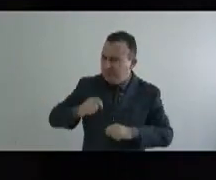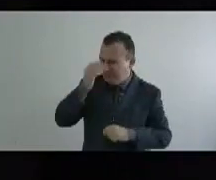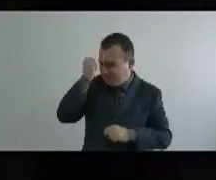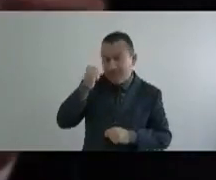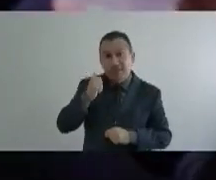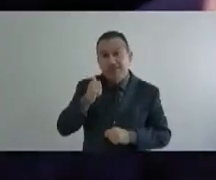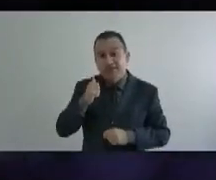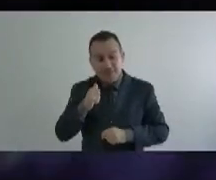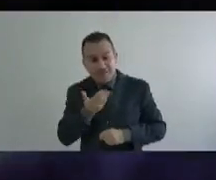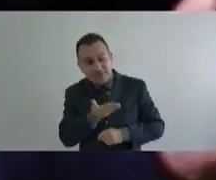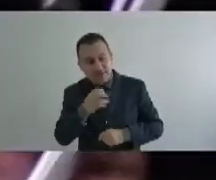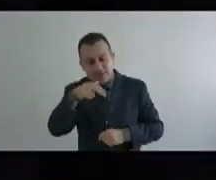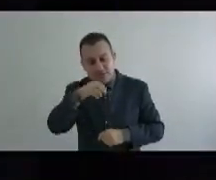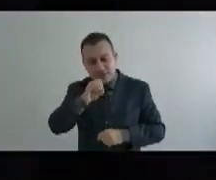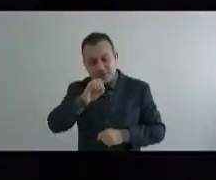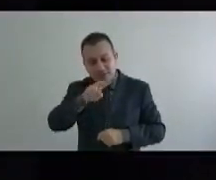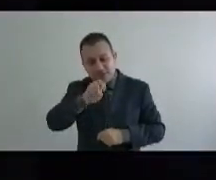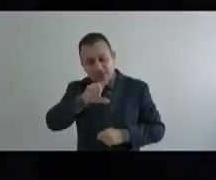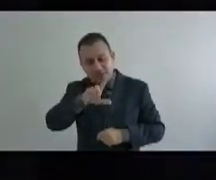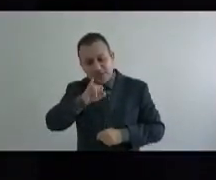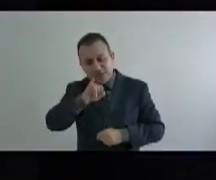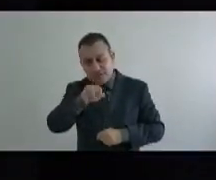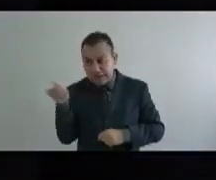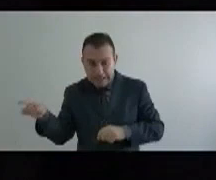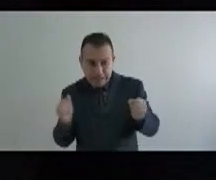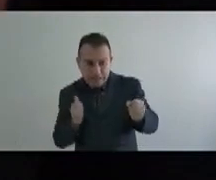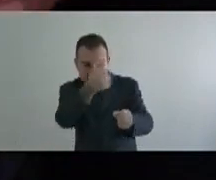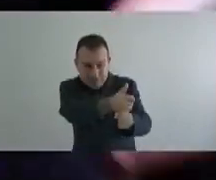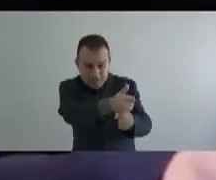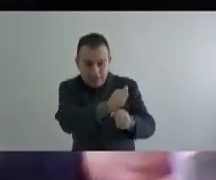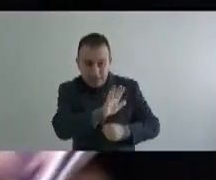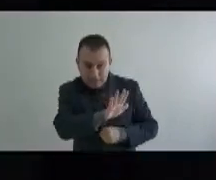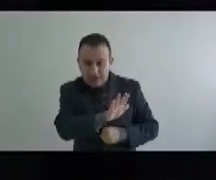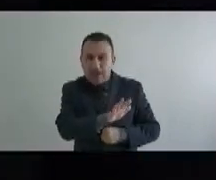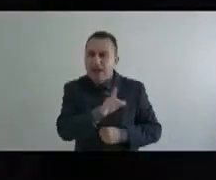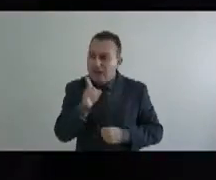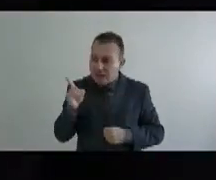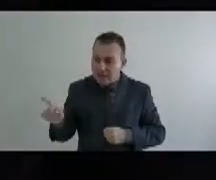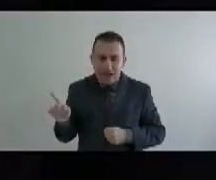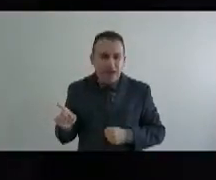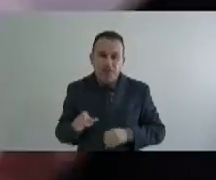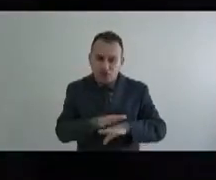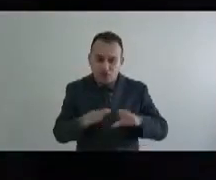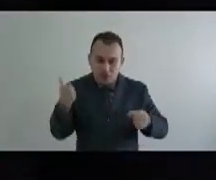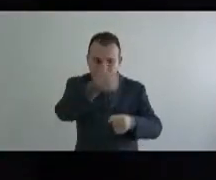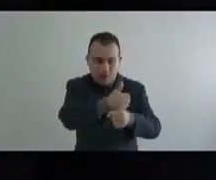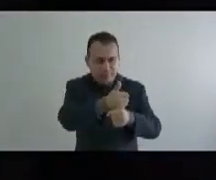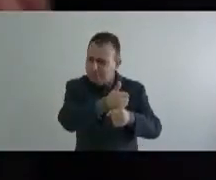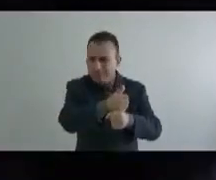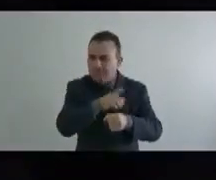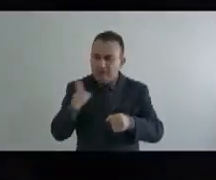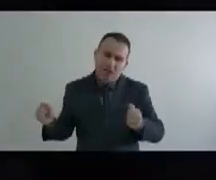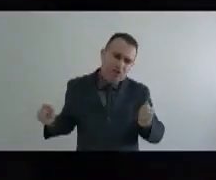ele não só te sucederá, mas sim será junto com vocês todos,